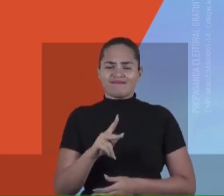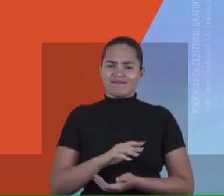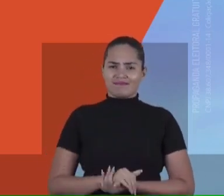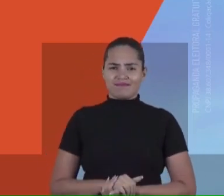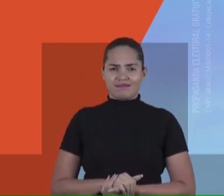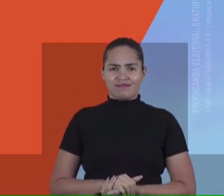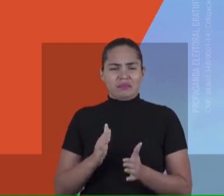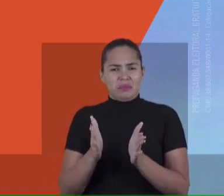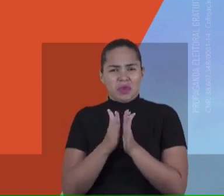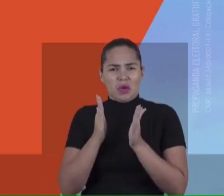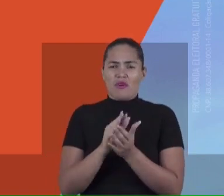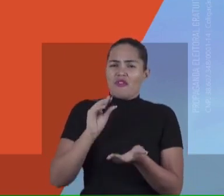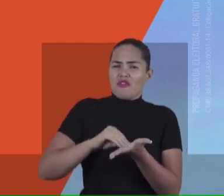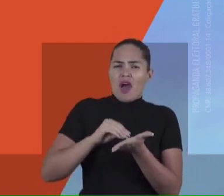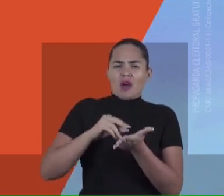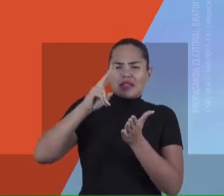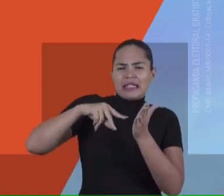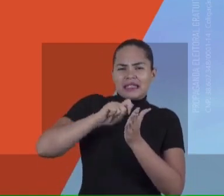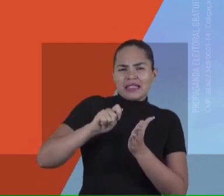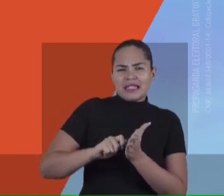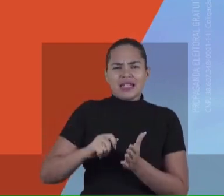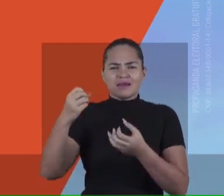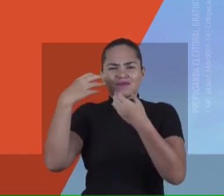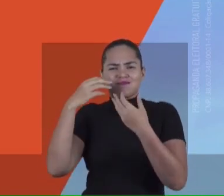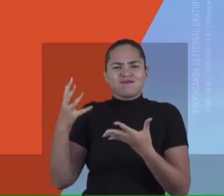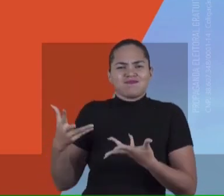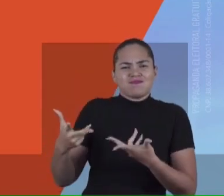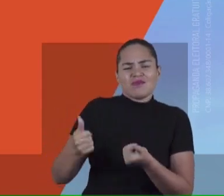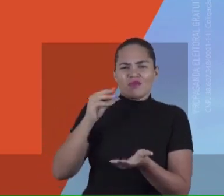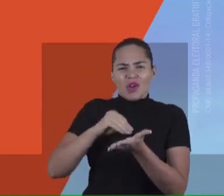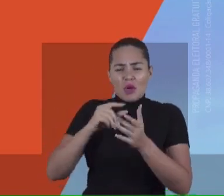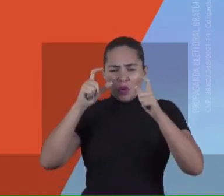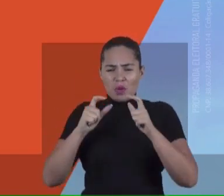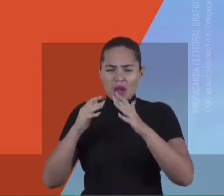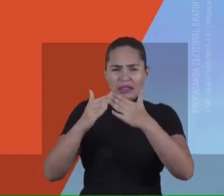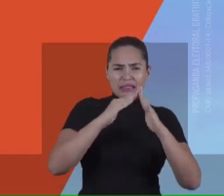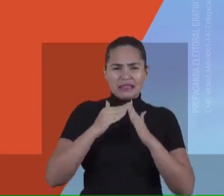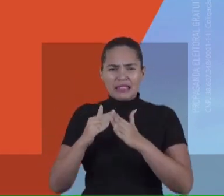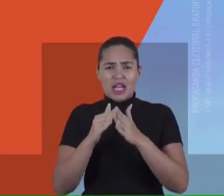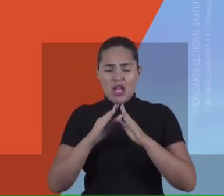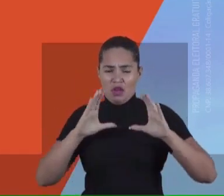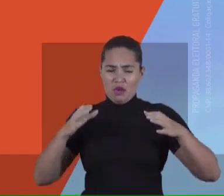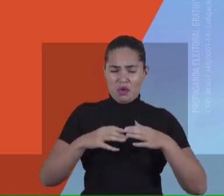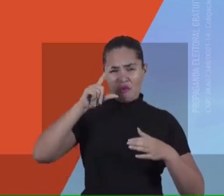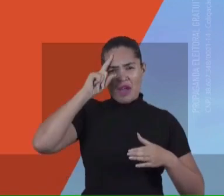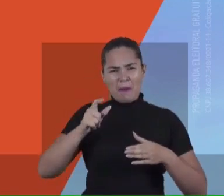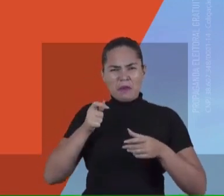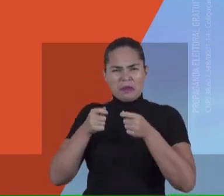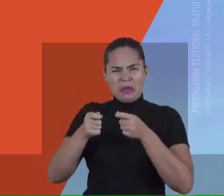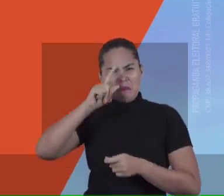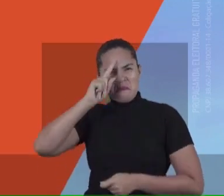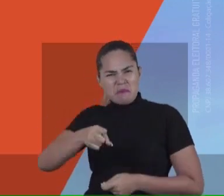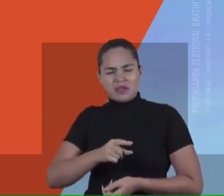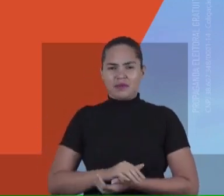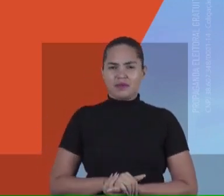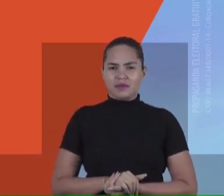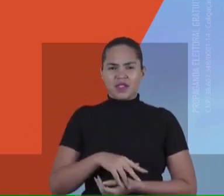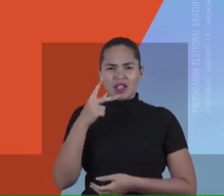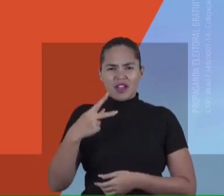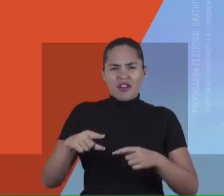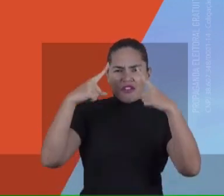mas sim porque nasceu na pobreza. Não teve alfabetização, um ensino decente e mora em um lugar controlado